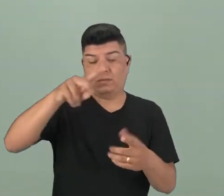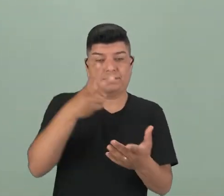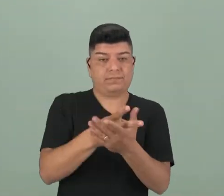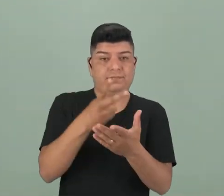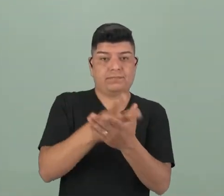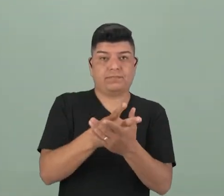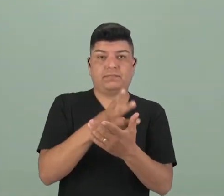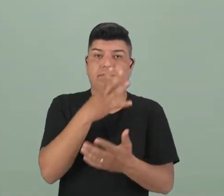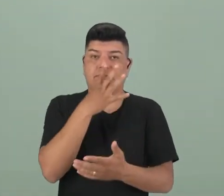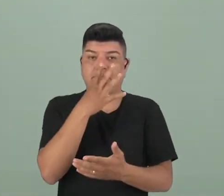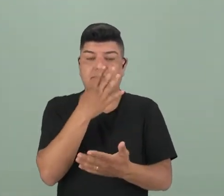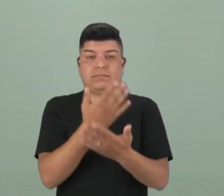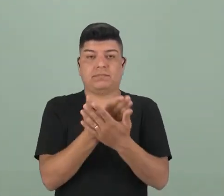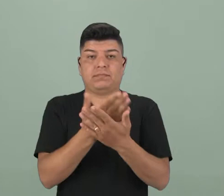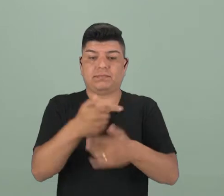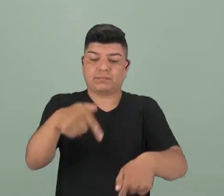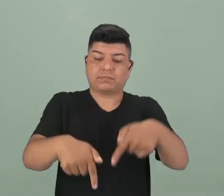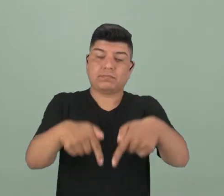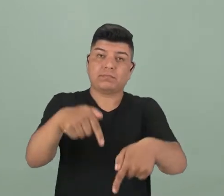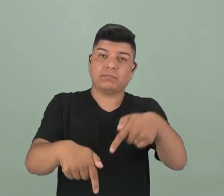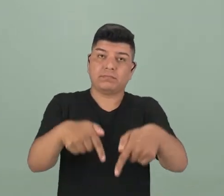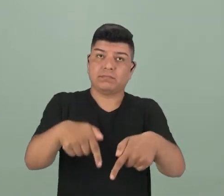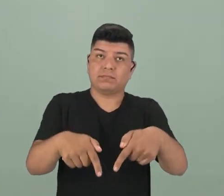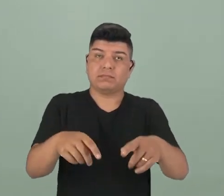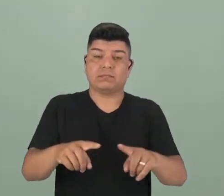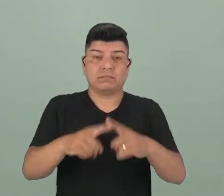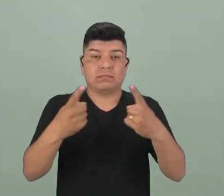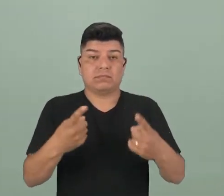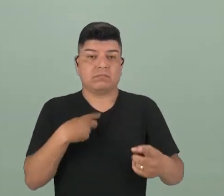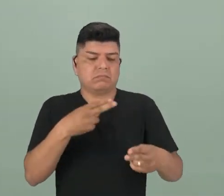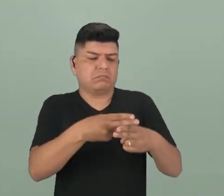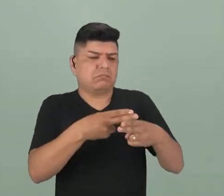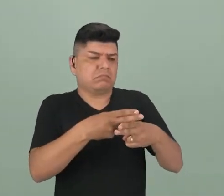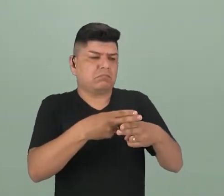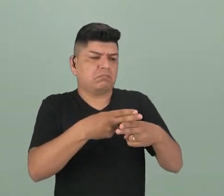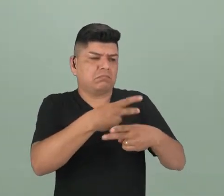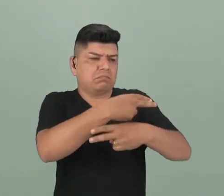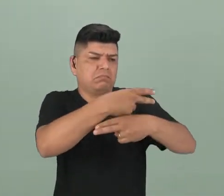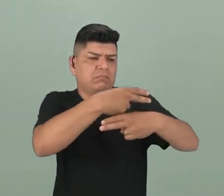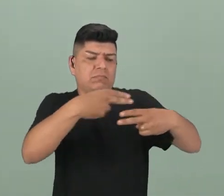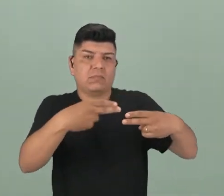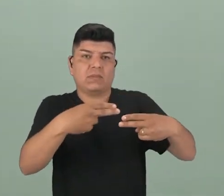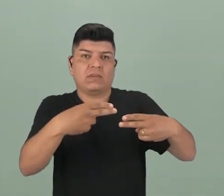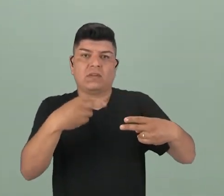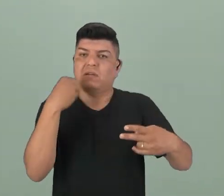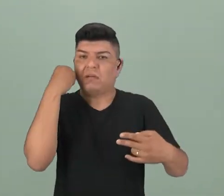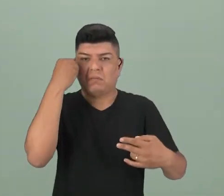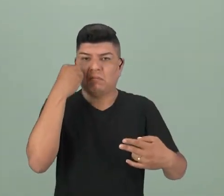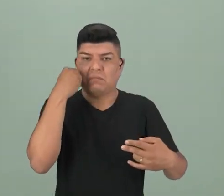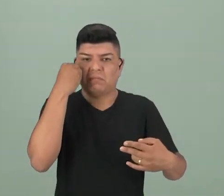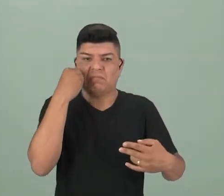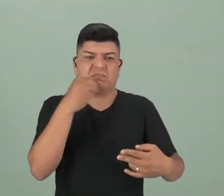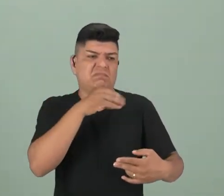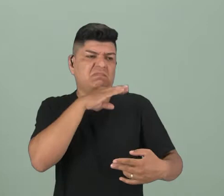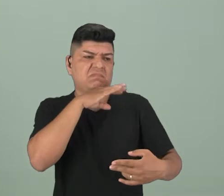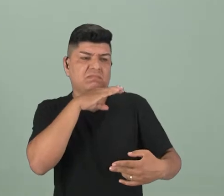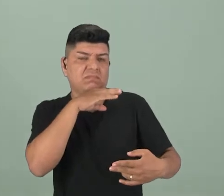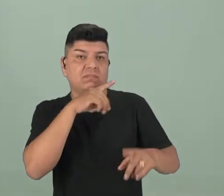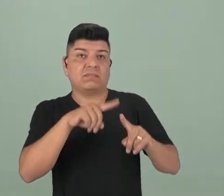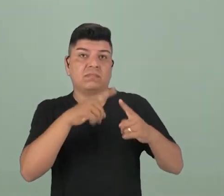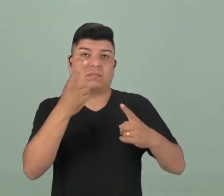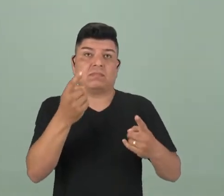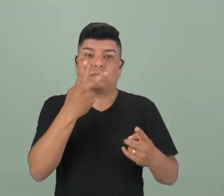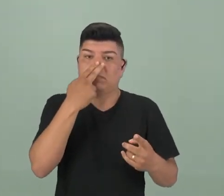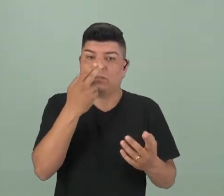percebeu que os instrumentos da época dele não atendiam ali os experimentos que ele queria fazer, e ele criou balanças de precisão. E